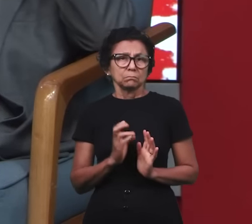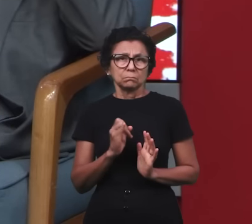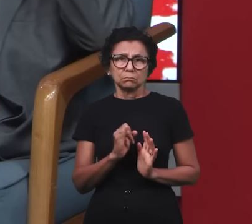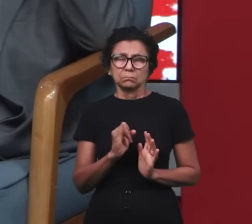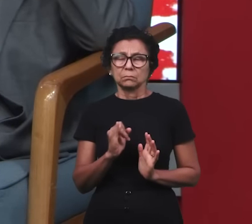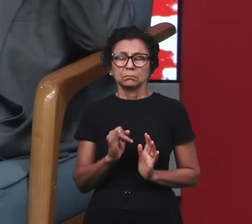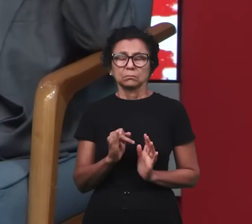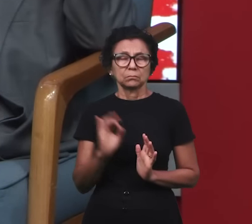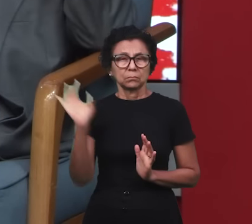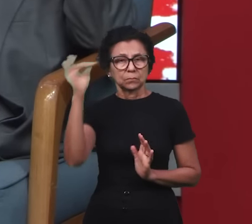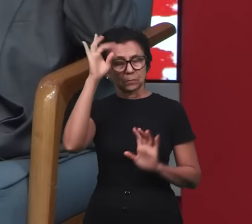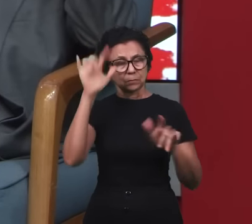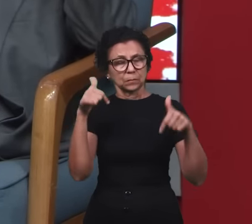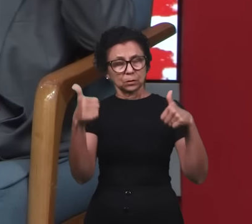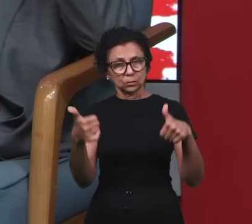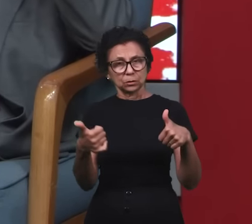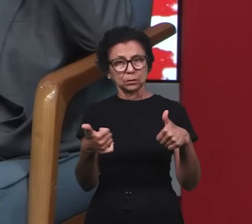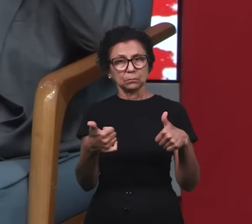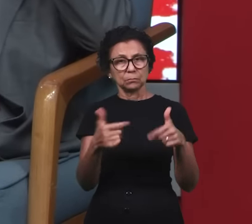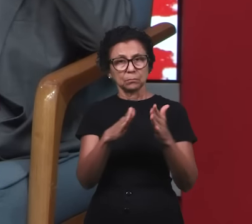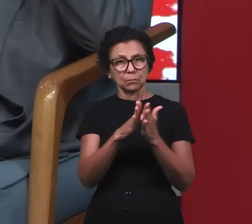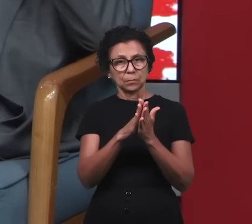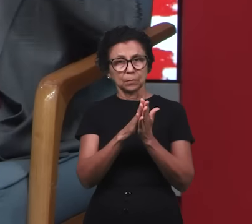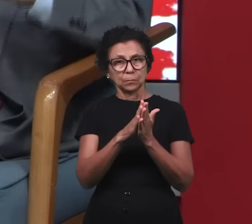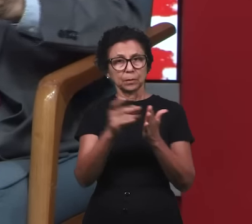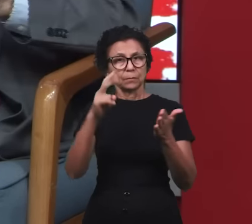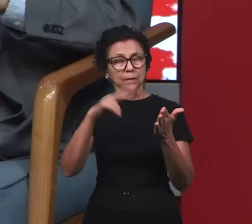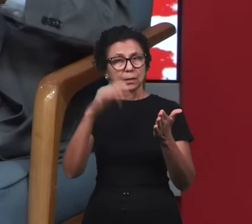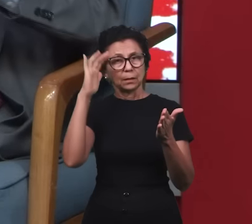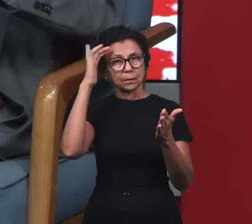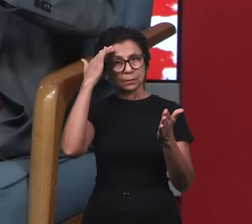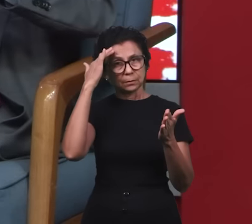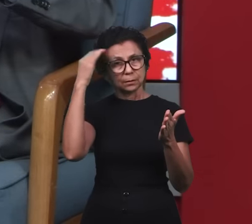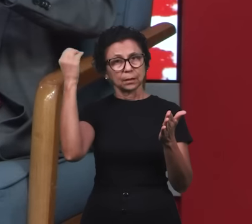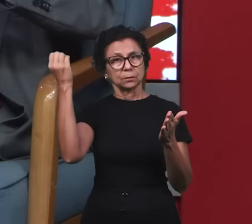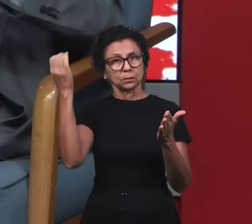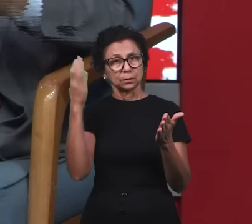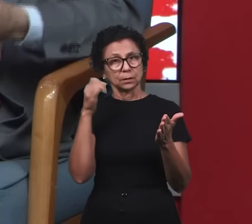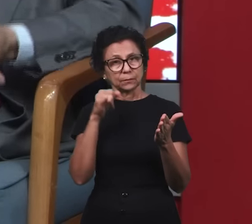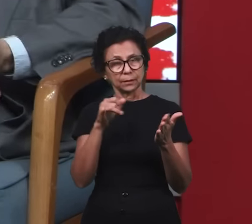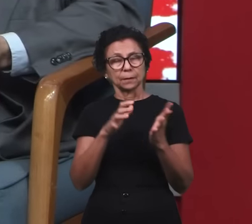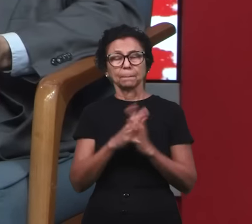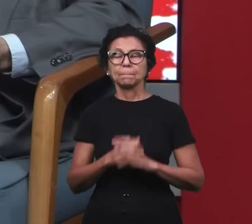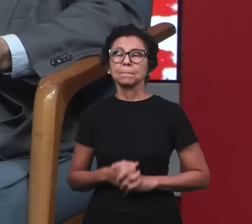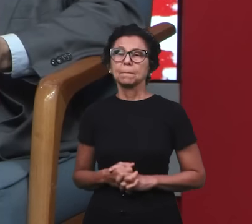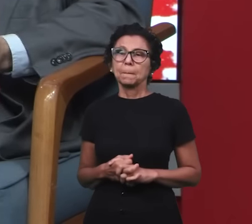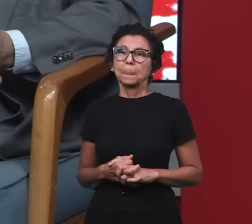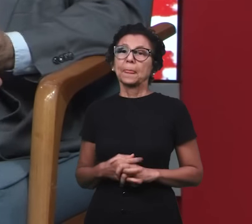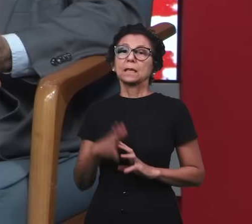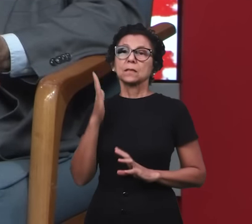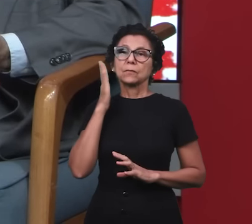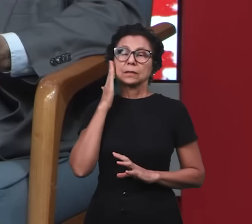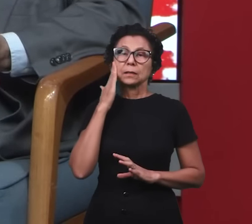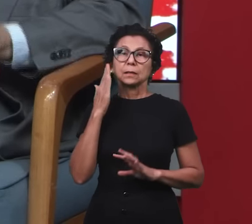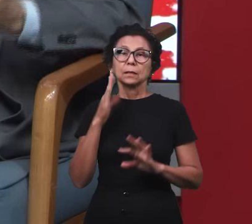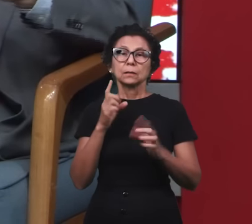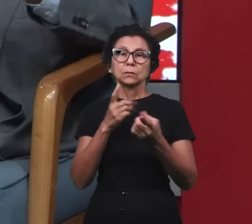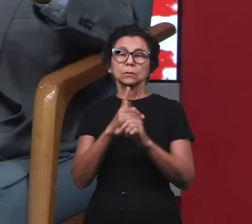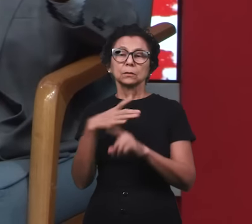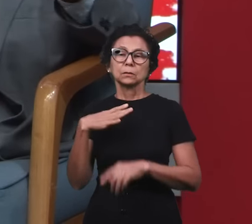Espírito Santo operar. Correto, perfeito. Então a doutrina de salvação está ali. Qual é a doutrina de salvação? Jesus